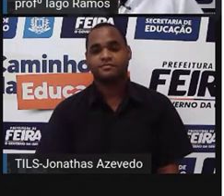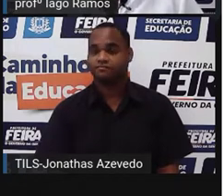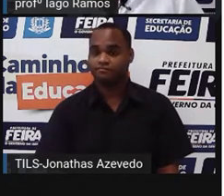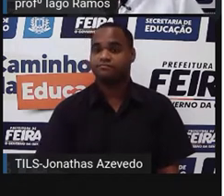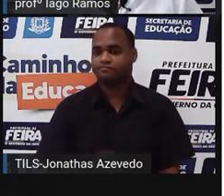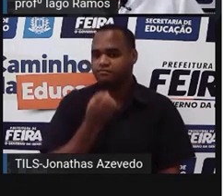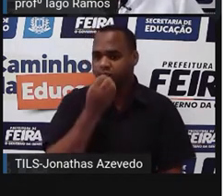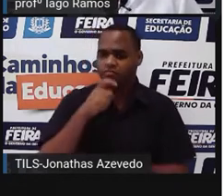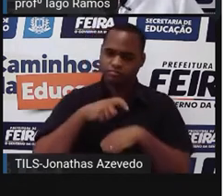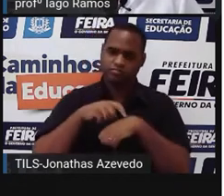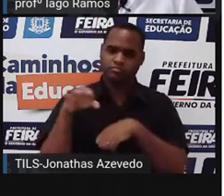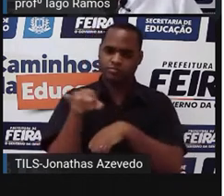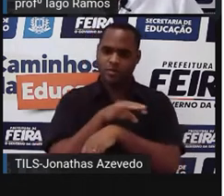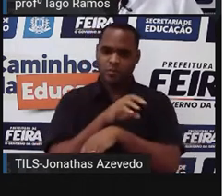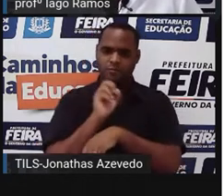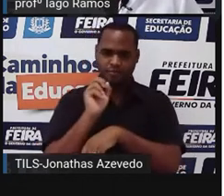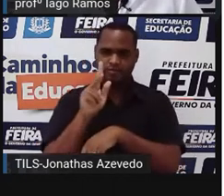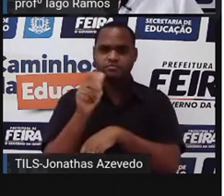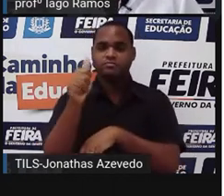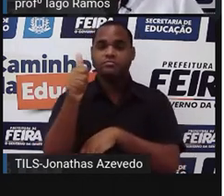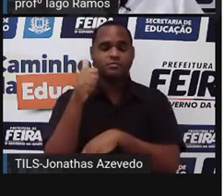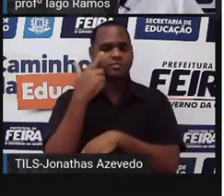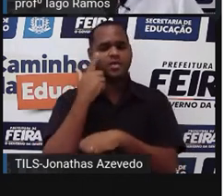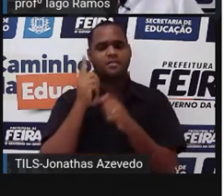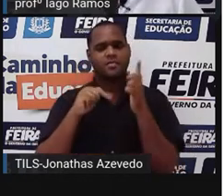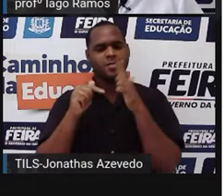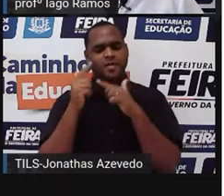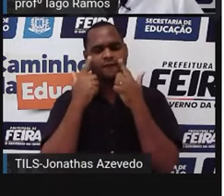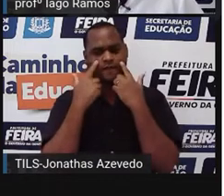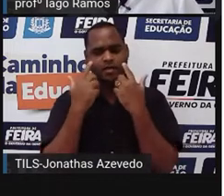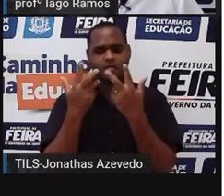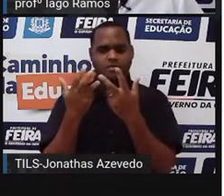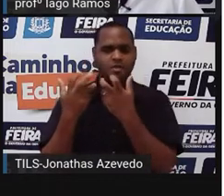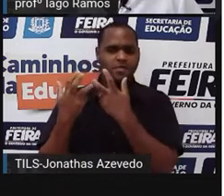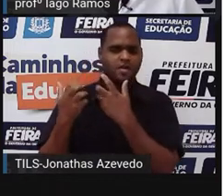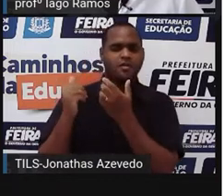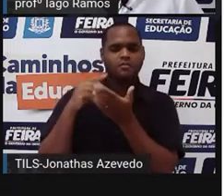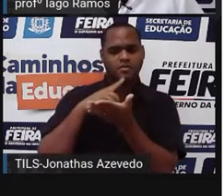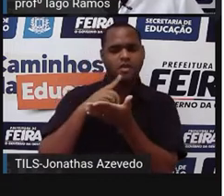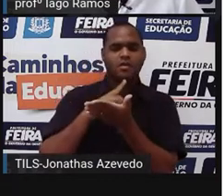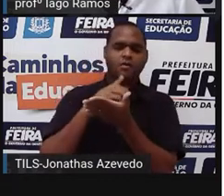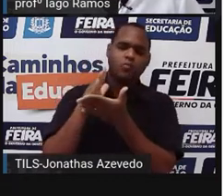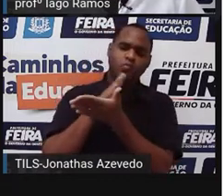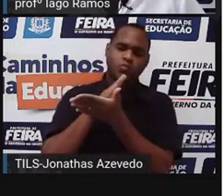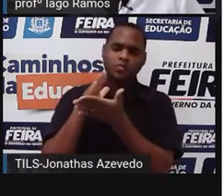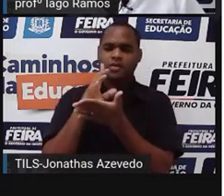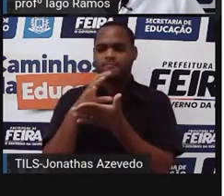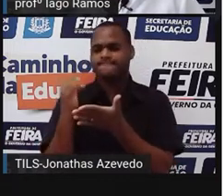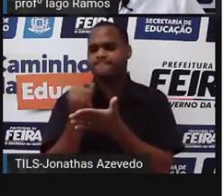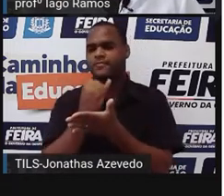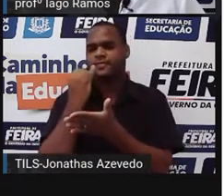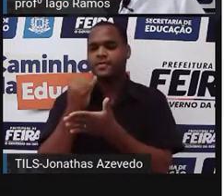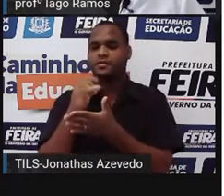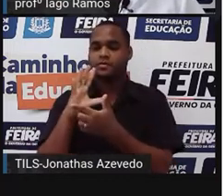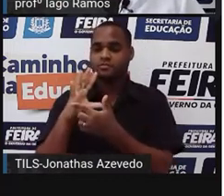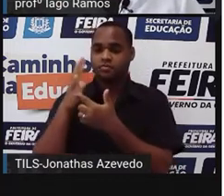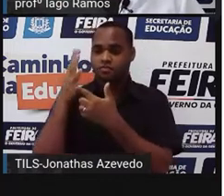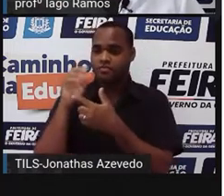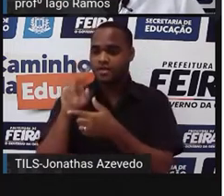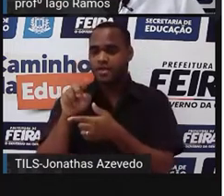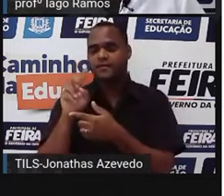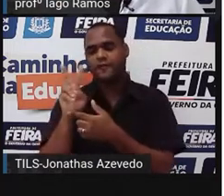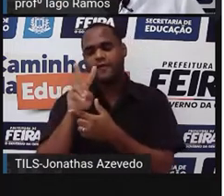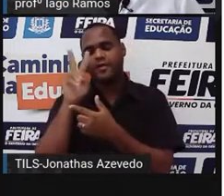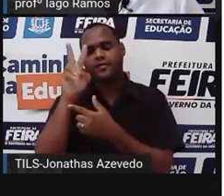Bom, acabou o tempo ali. Será que você consegue perceber alguma coisa de interessante que acontece com aqueles